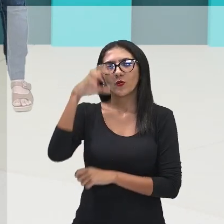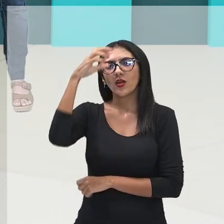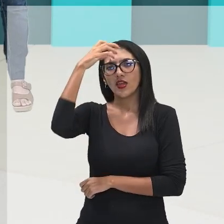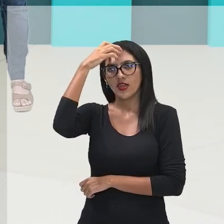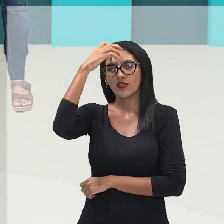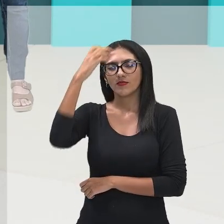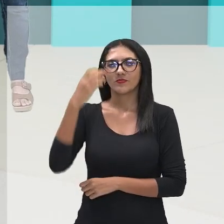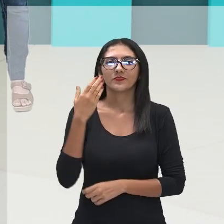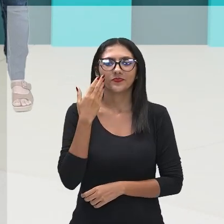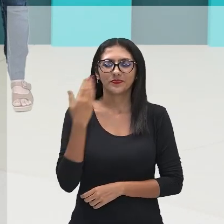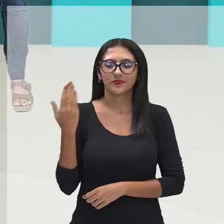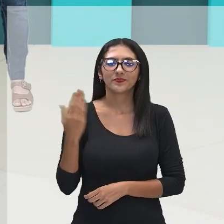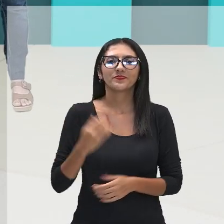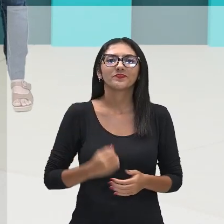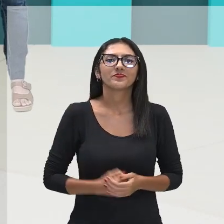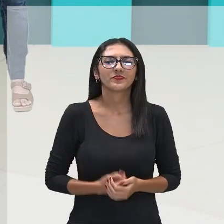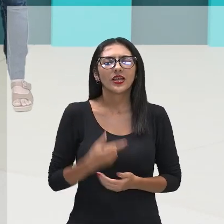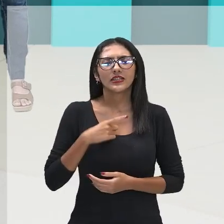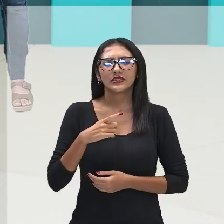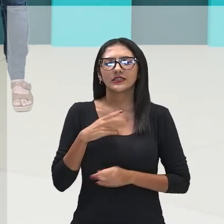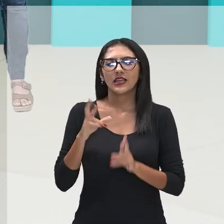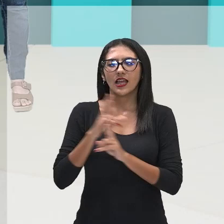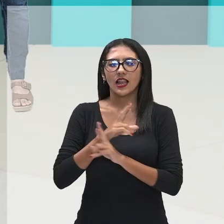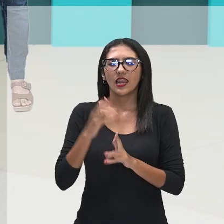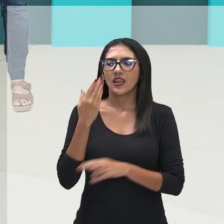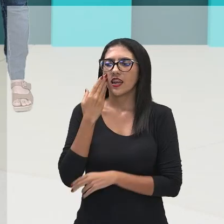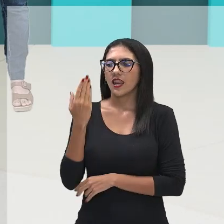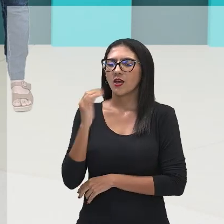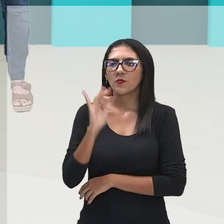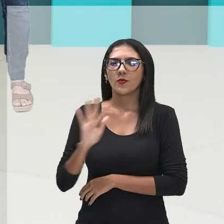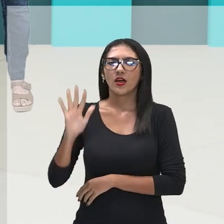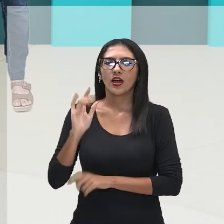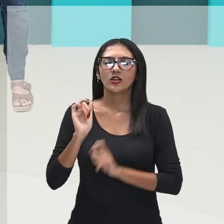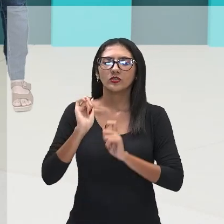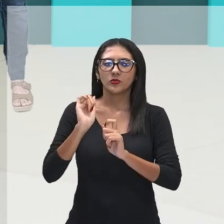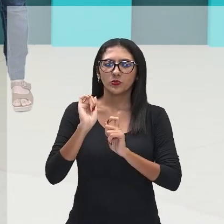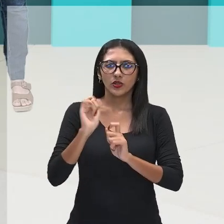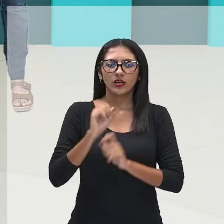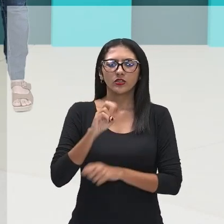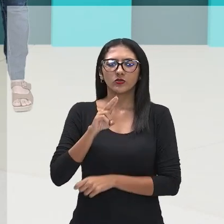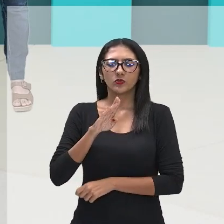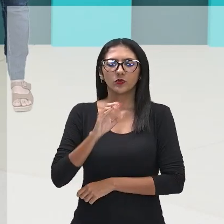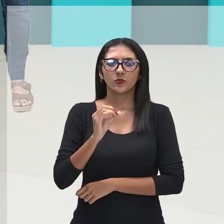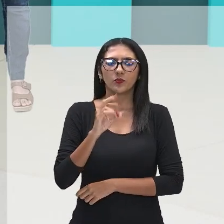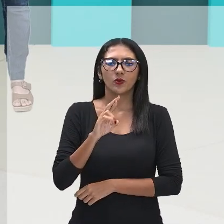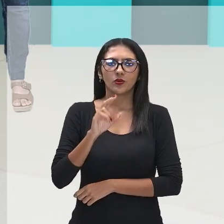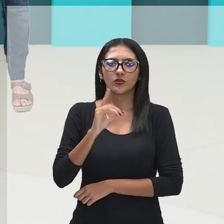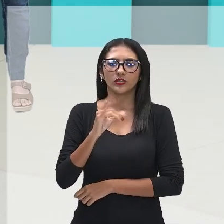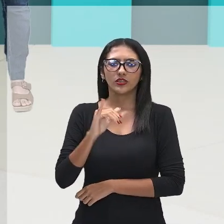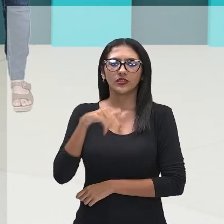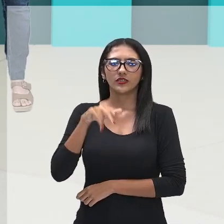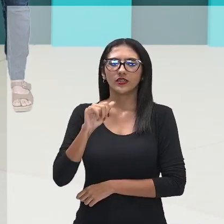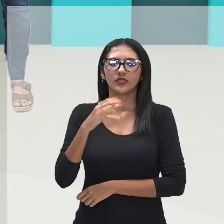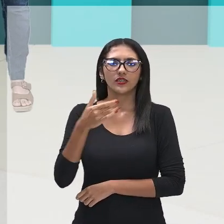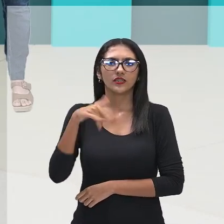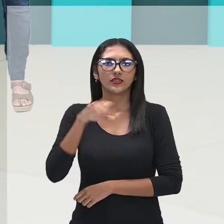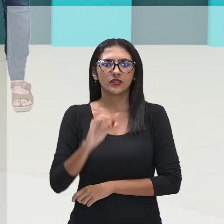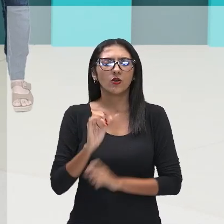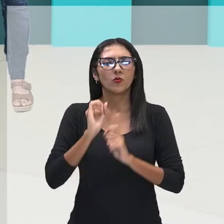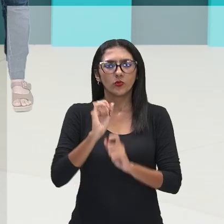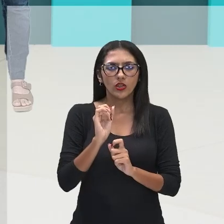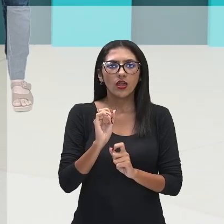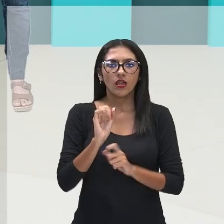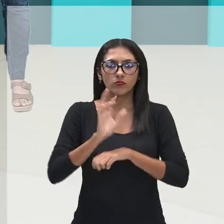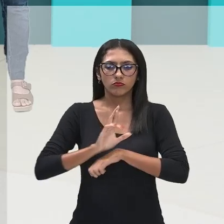não é? Quando eu tenho essa relação, eu tenho uma relação de subordinação. Afinal, quando eu tenho um rei, ele vai